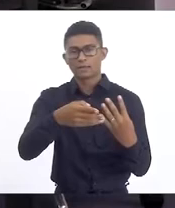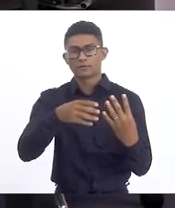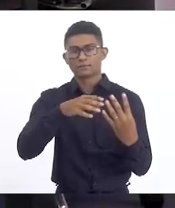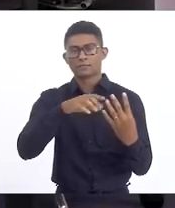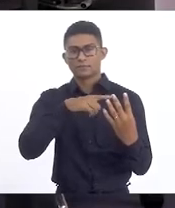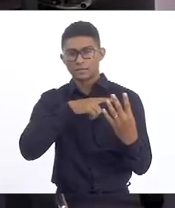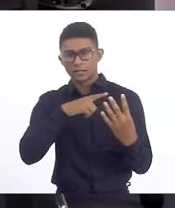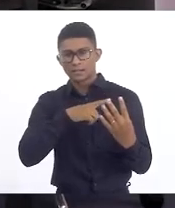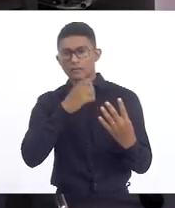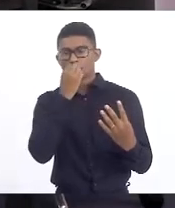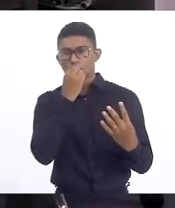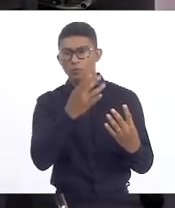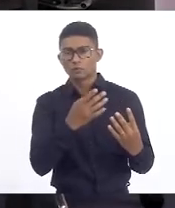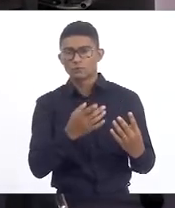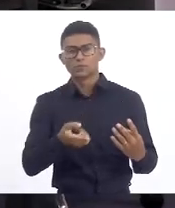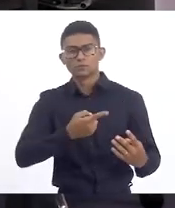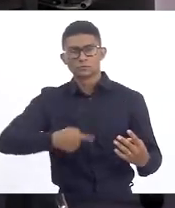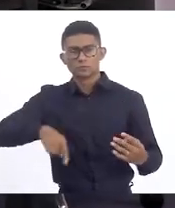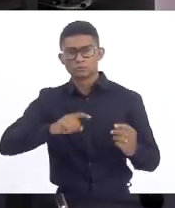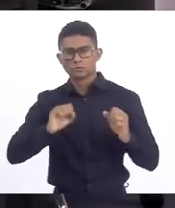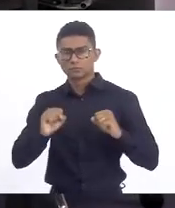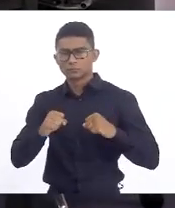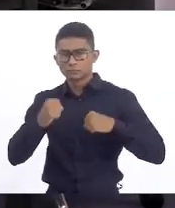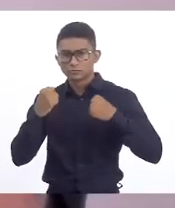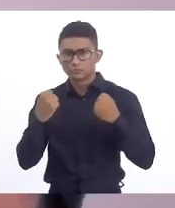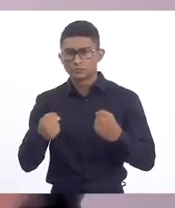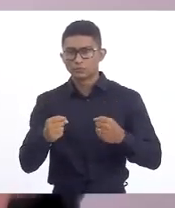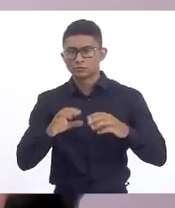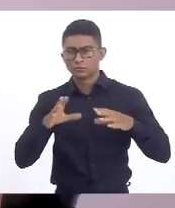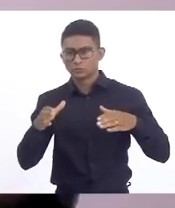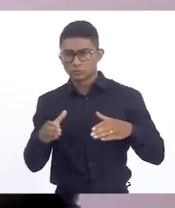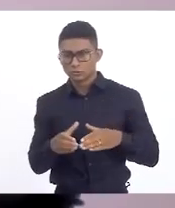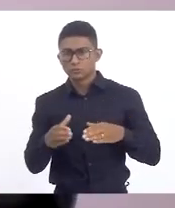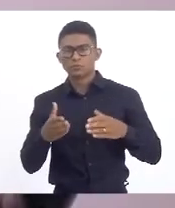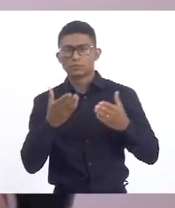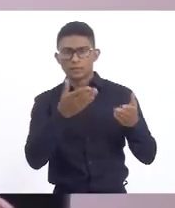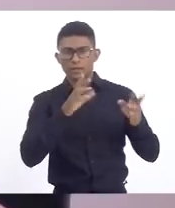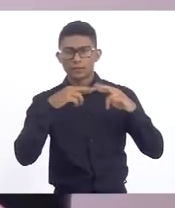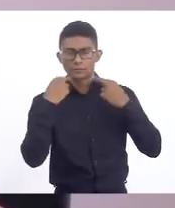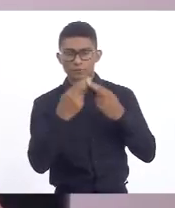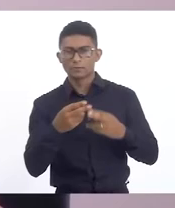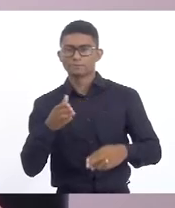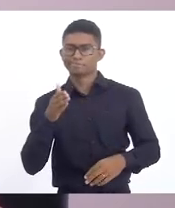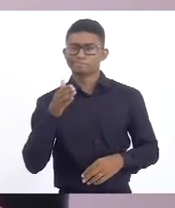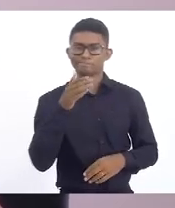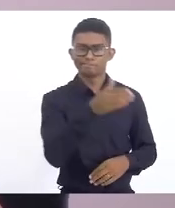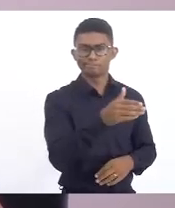fornecer, nós faremos todo o esforço para que a comissão se faça presente nas reuniões.